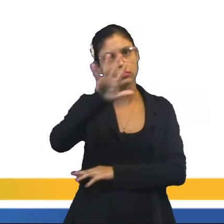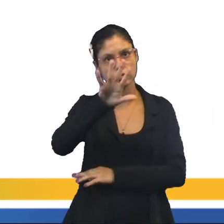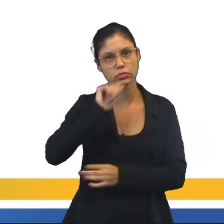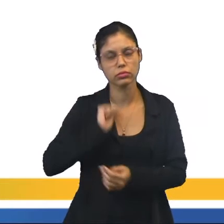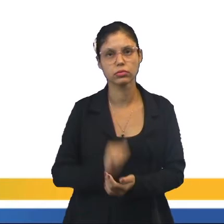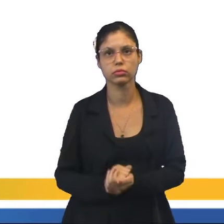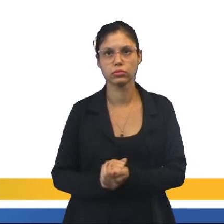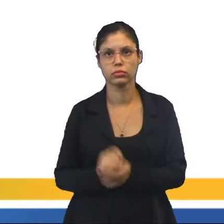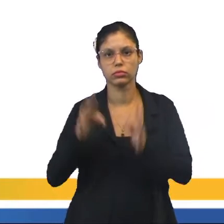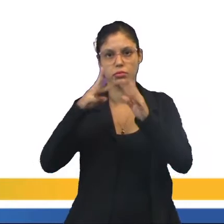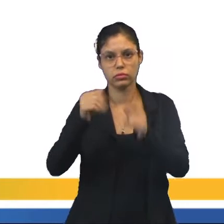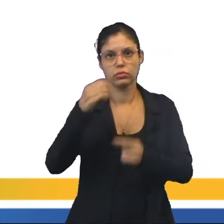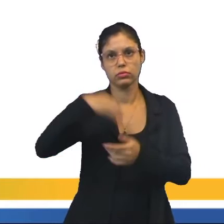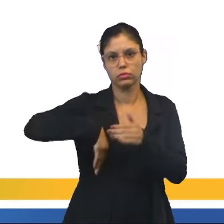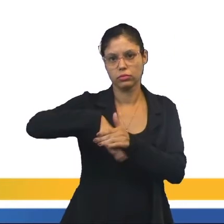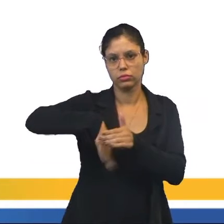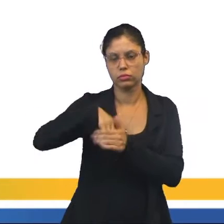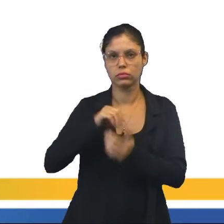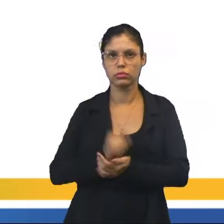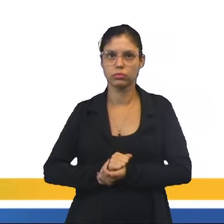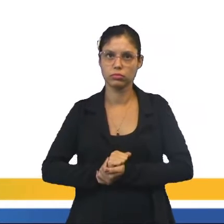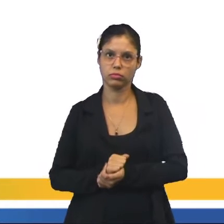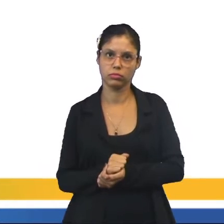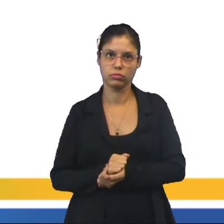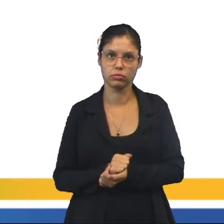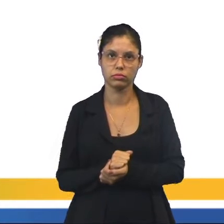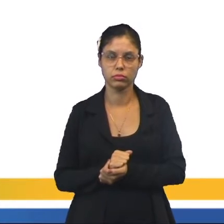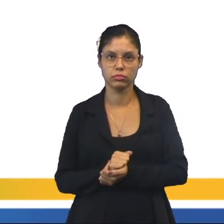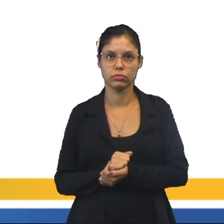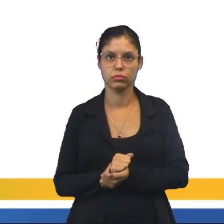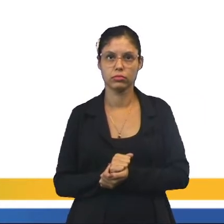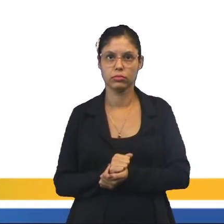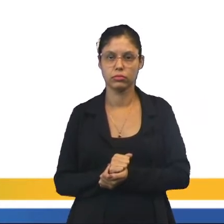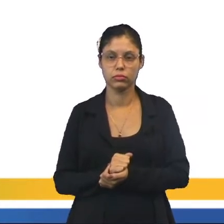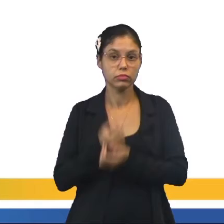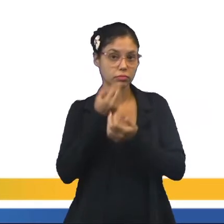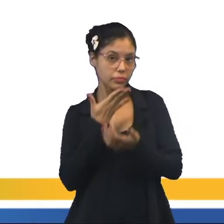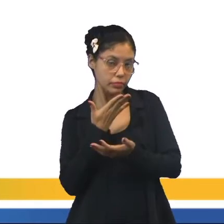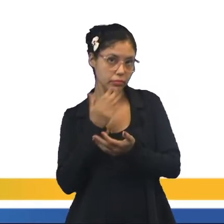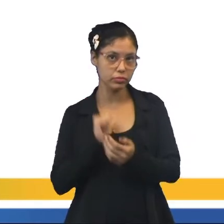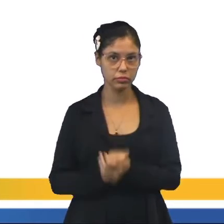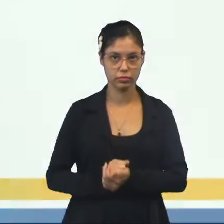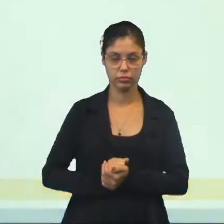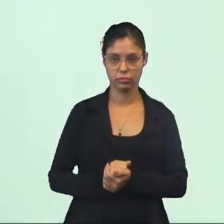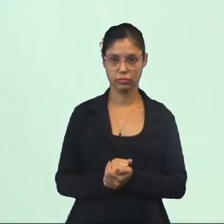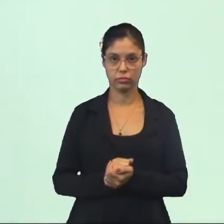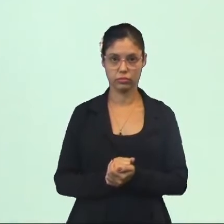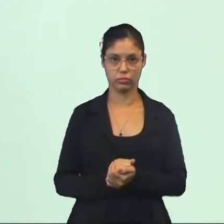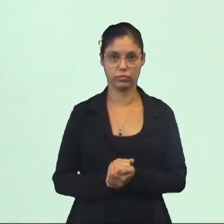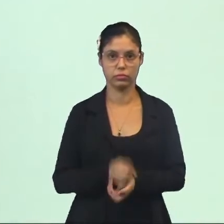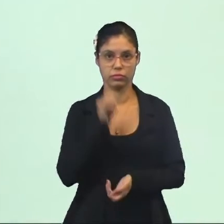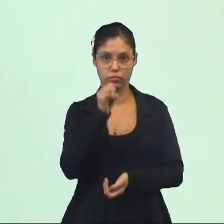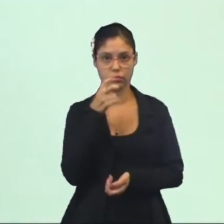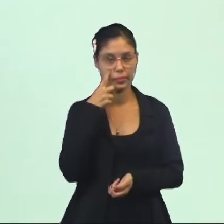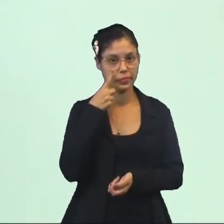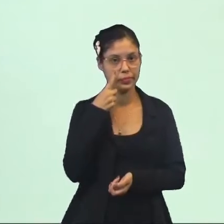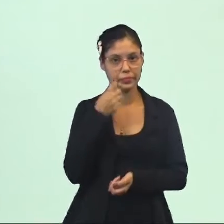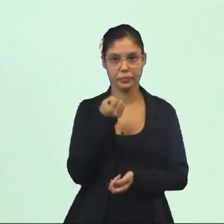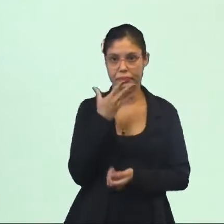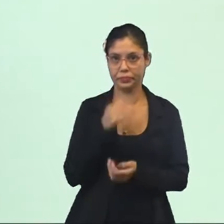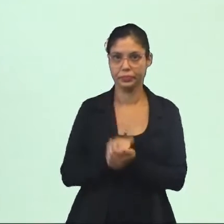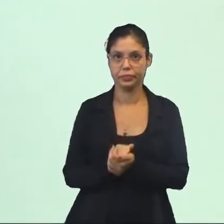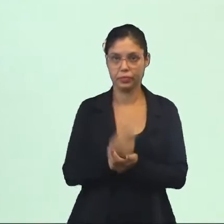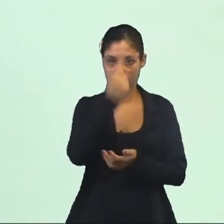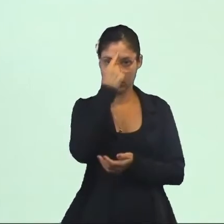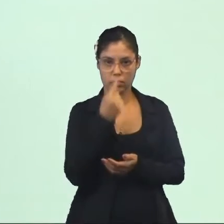de acertos para o total de chutes? Bem, se vocês olharem bem